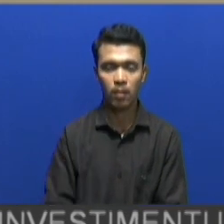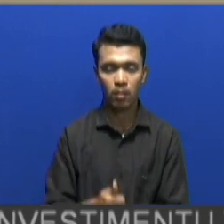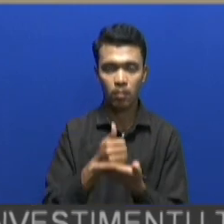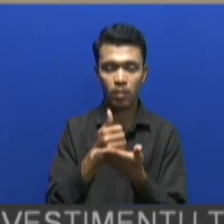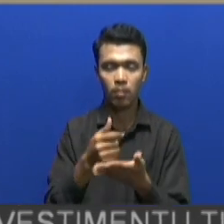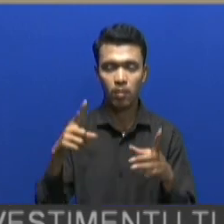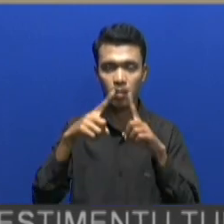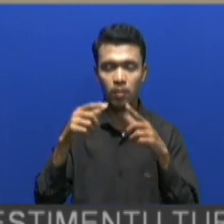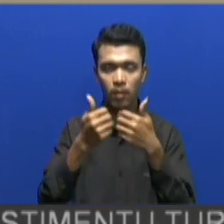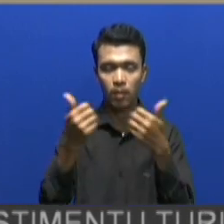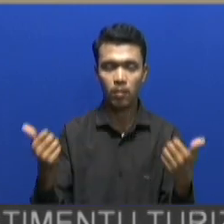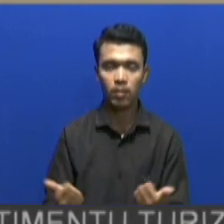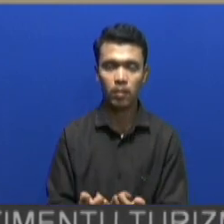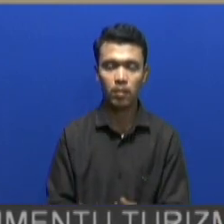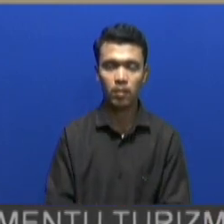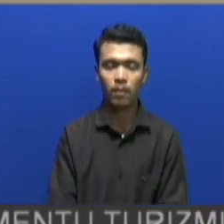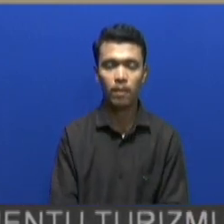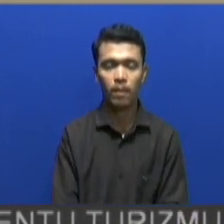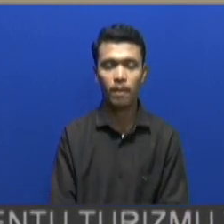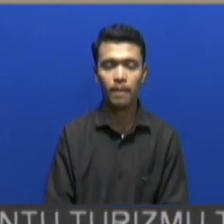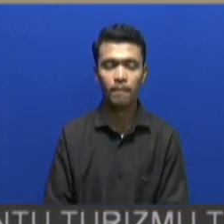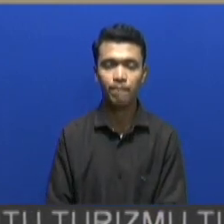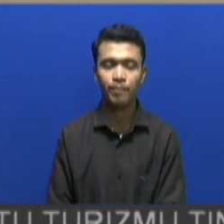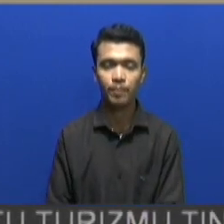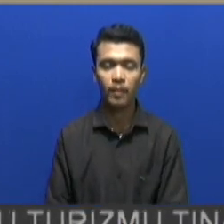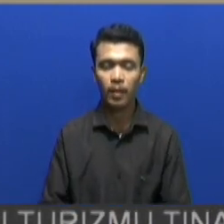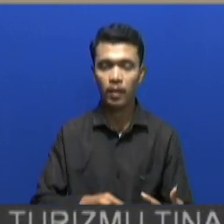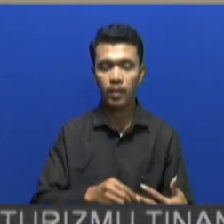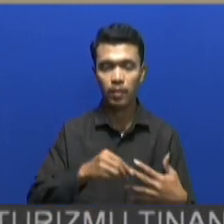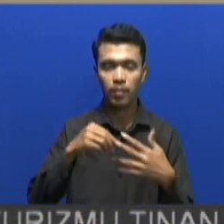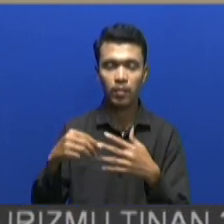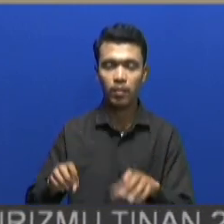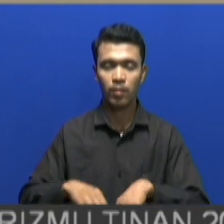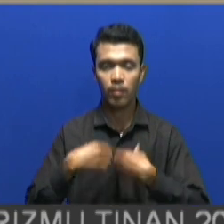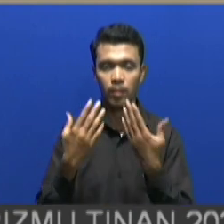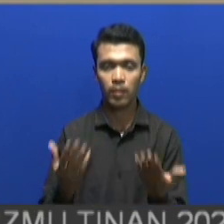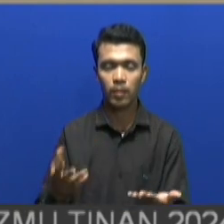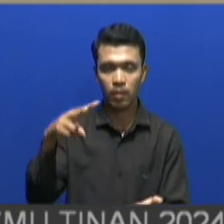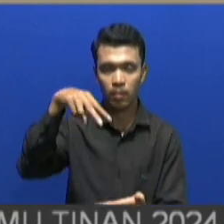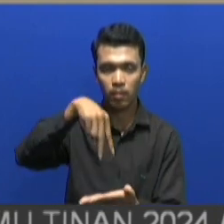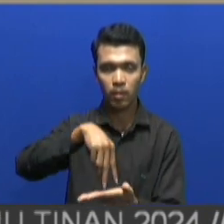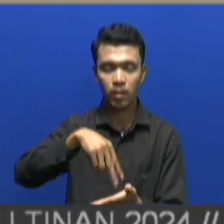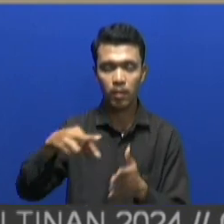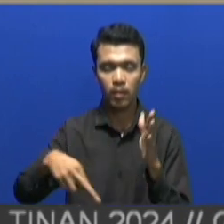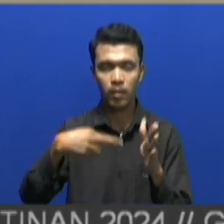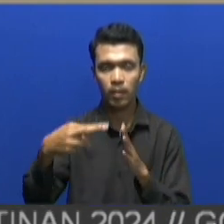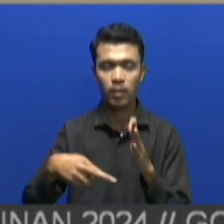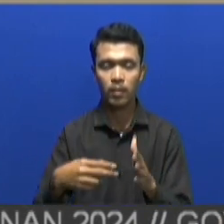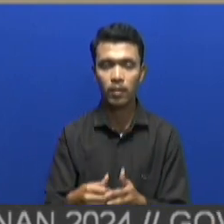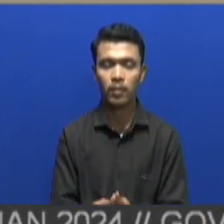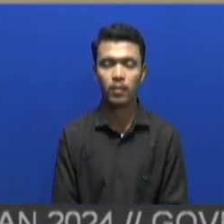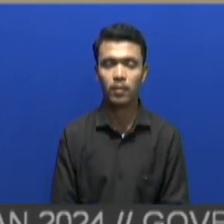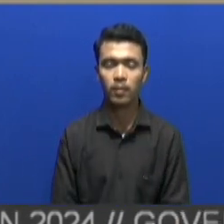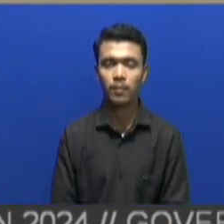hi asosiasao kontabilista Timor Leste ni liliu ensa atu hari padraung kontabilista Timor